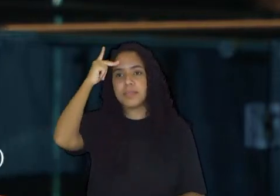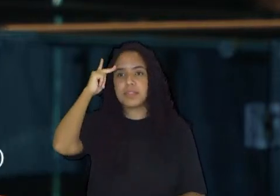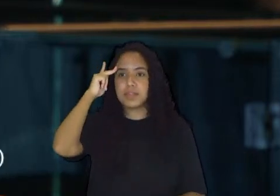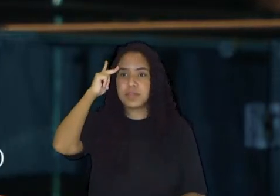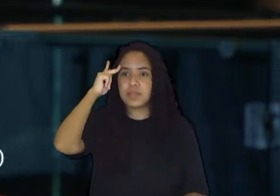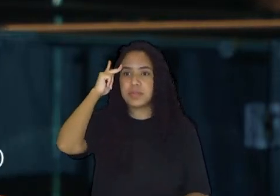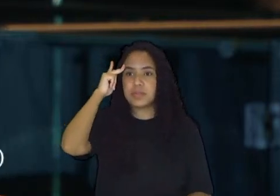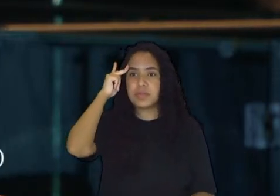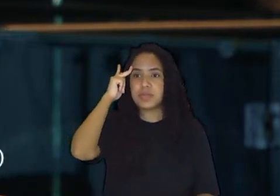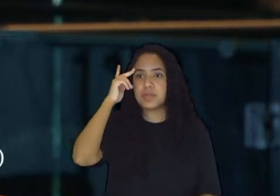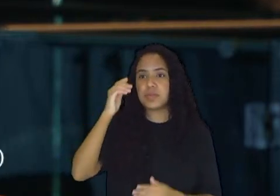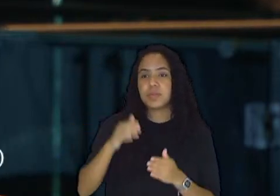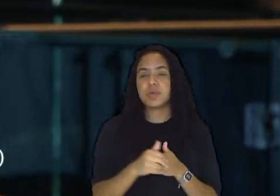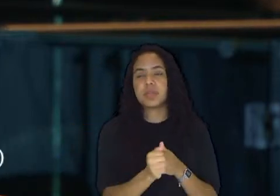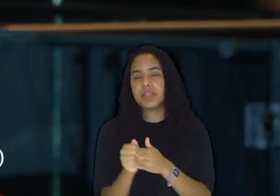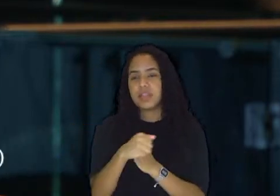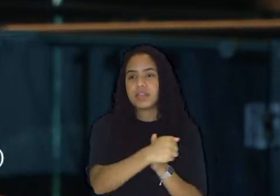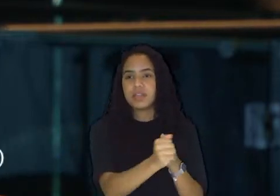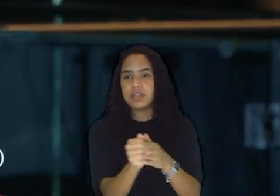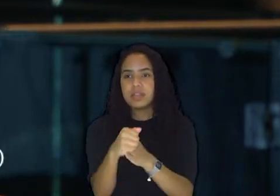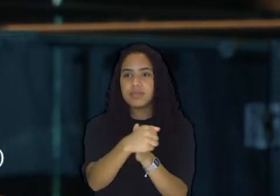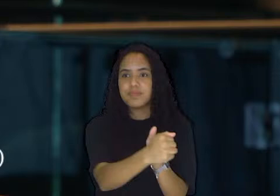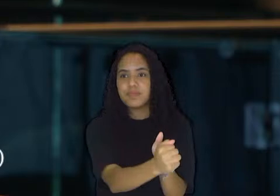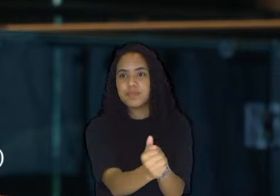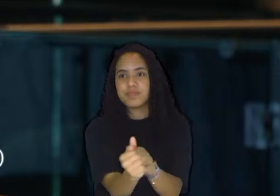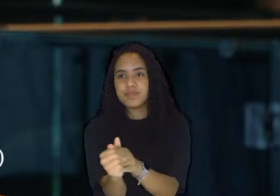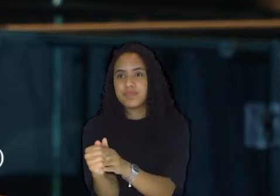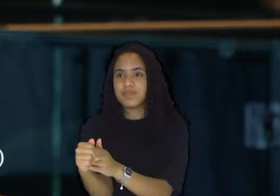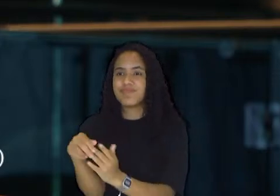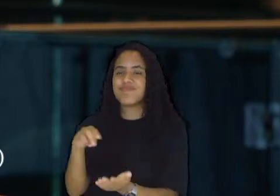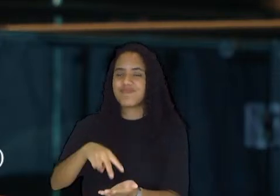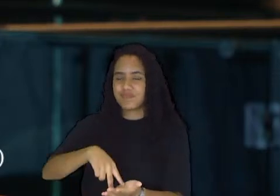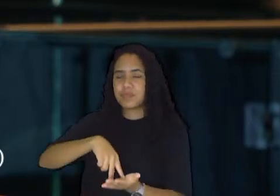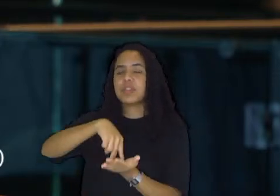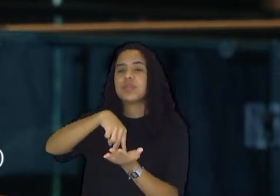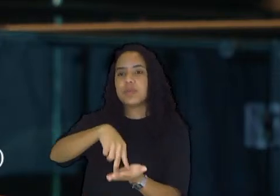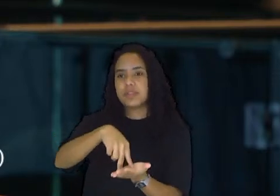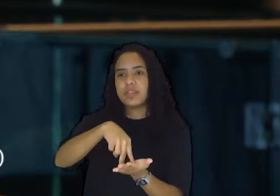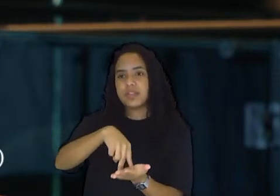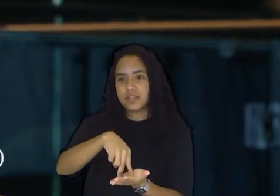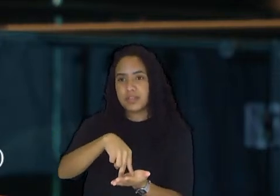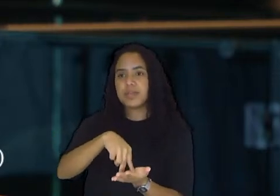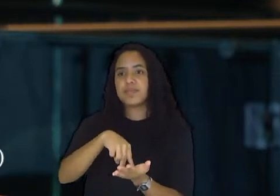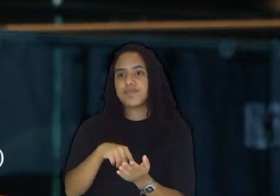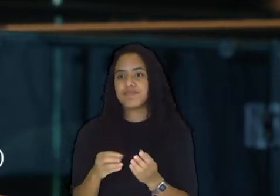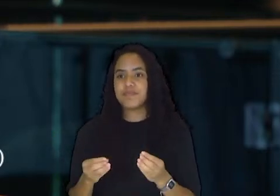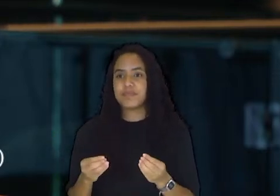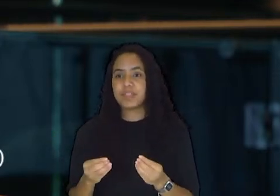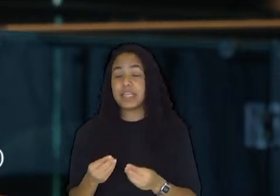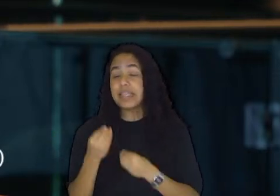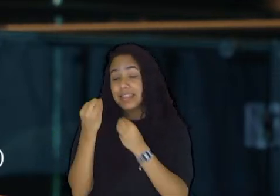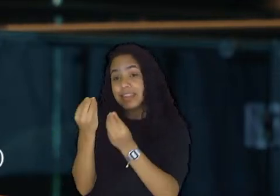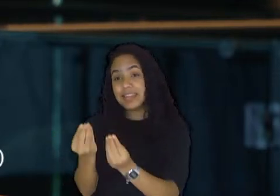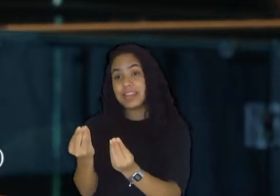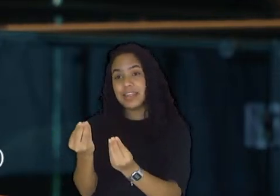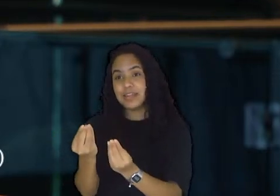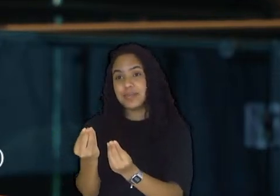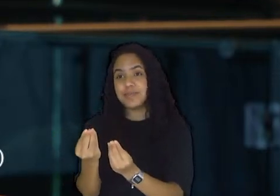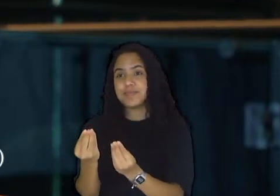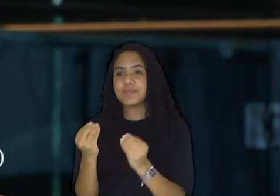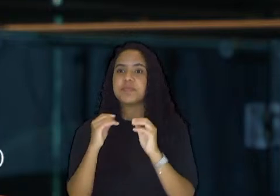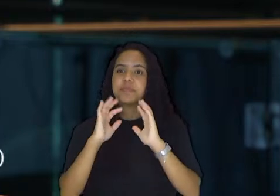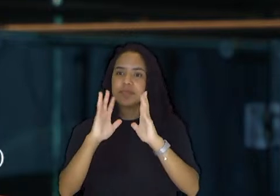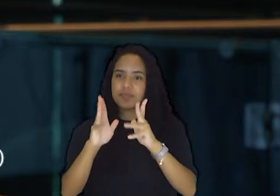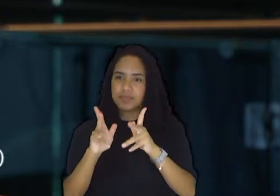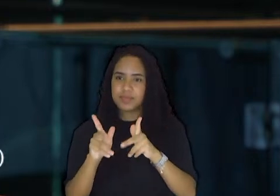sustenta e alimenta. O Senhor é o meu pastor e Ele me sustentará,